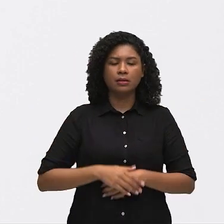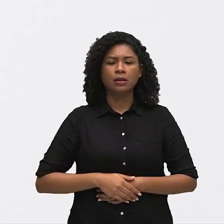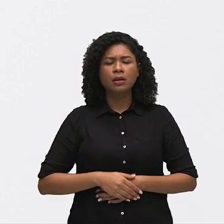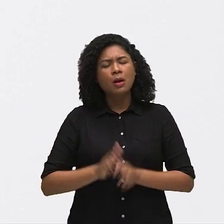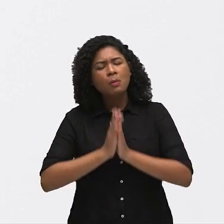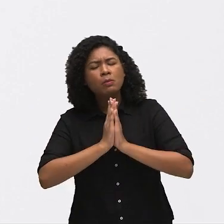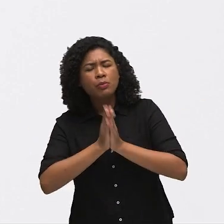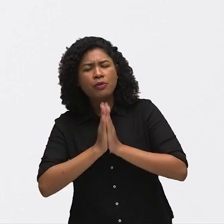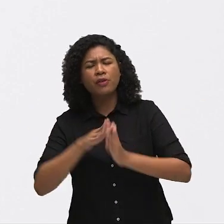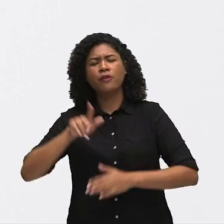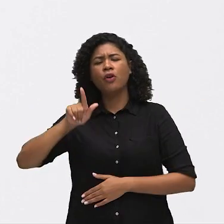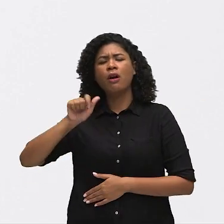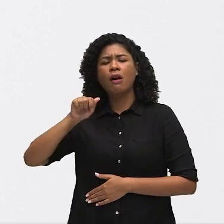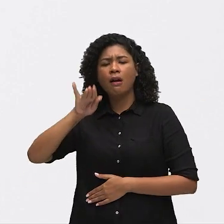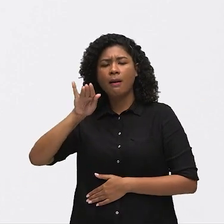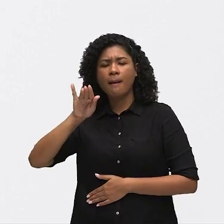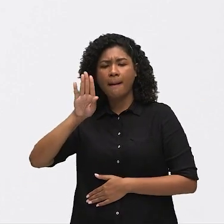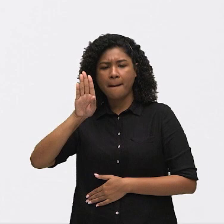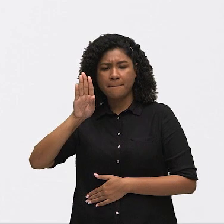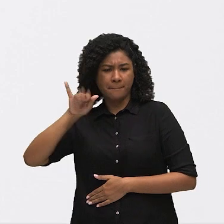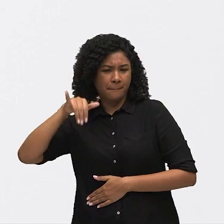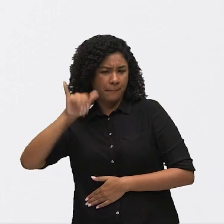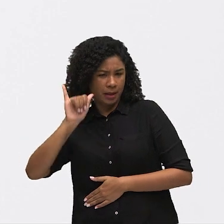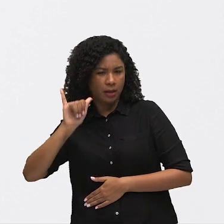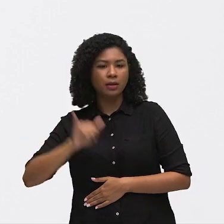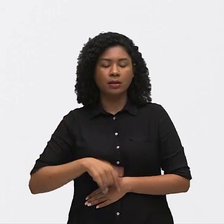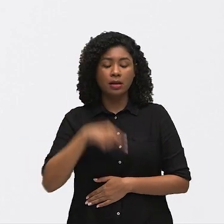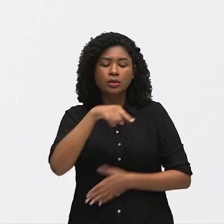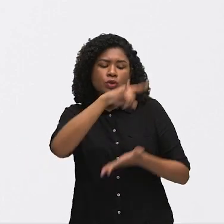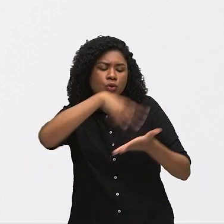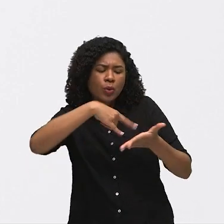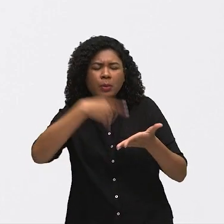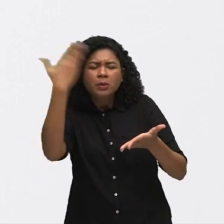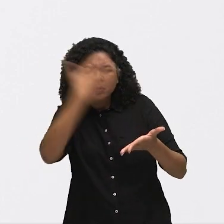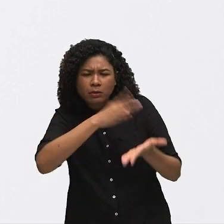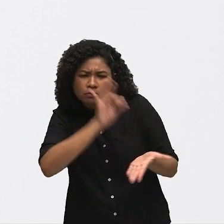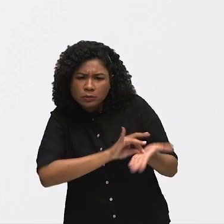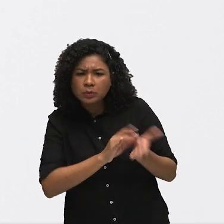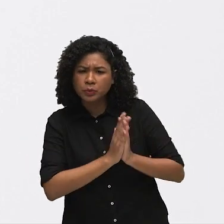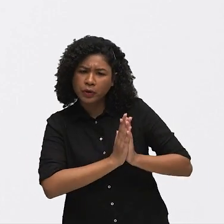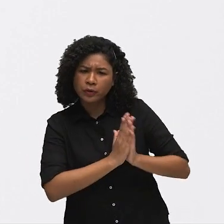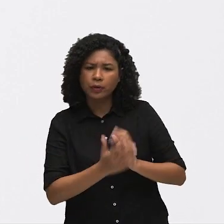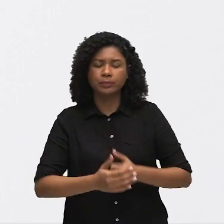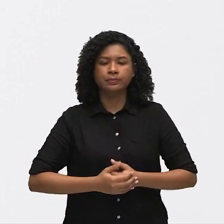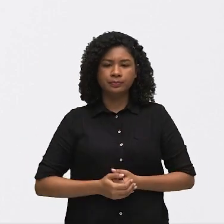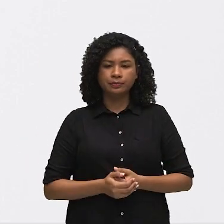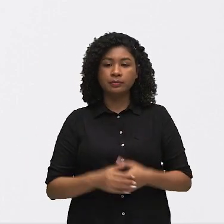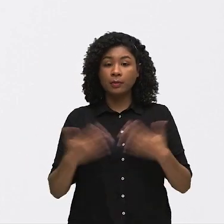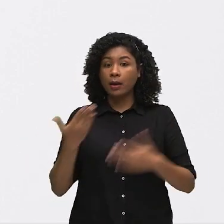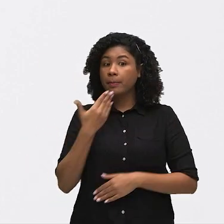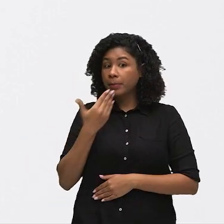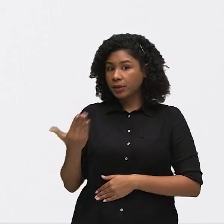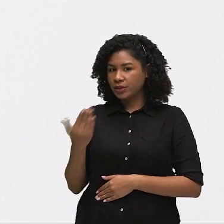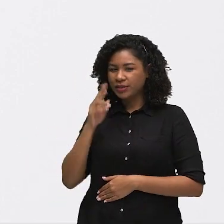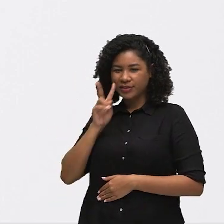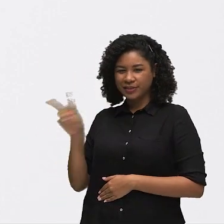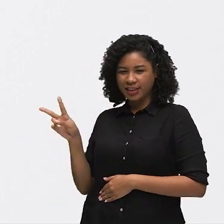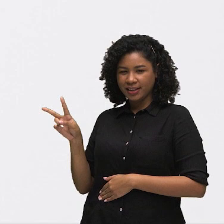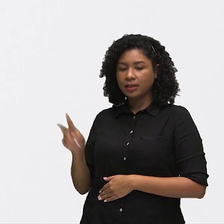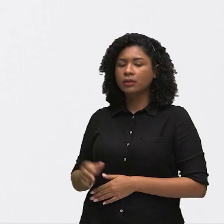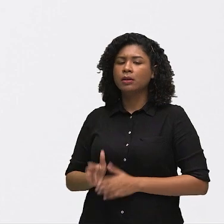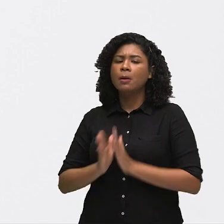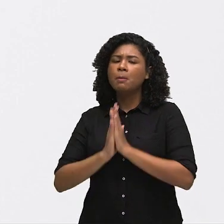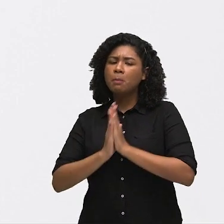aqui, né? Não é uma ordem, é diferente do primeiro. Mas ambos são imperativo. E aí, só que nesse caso aqui